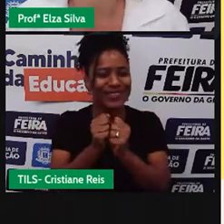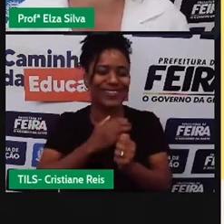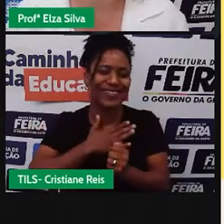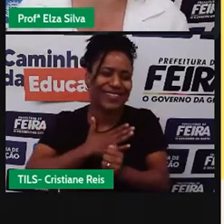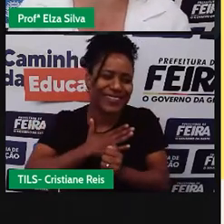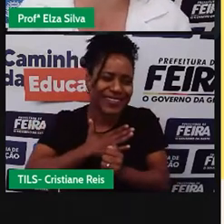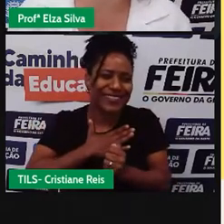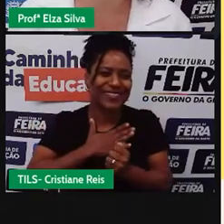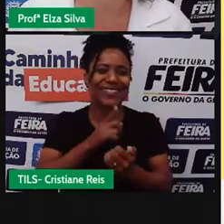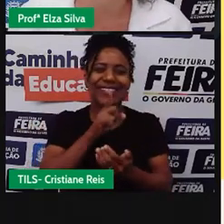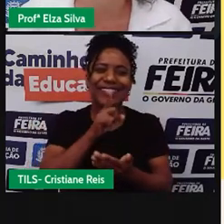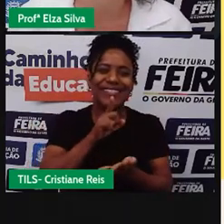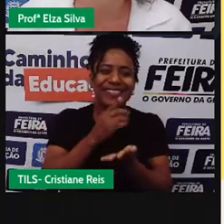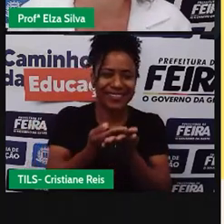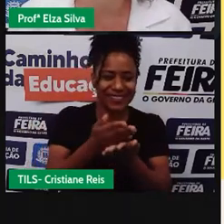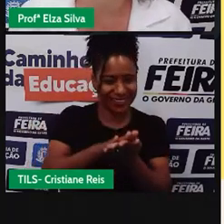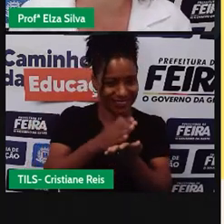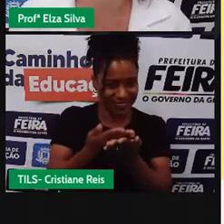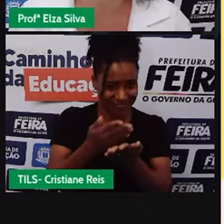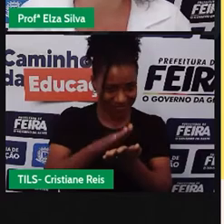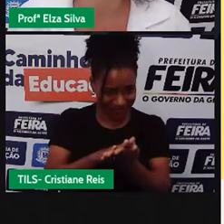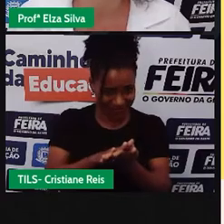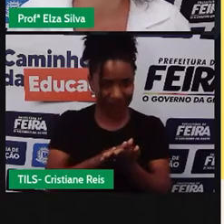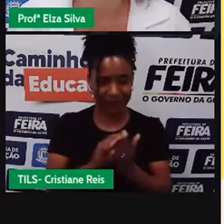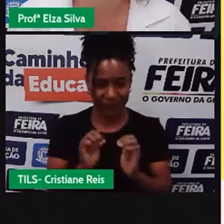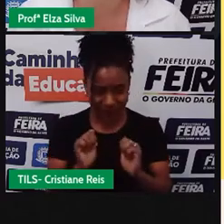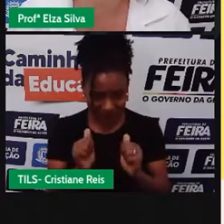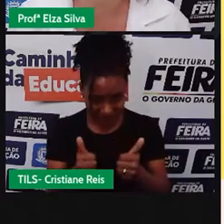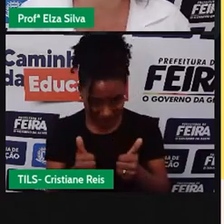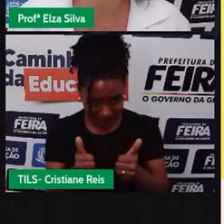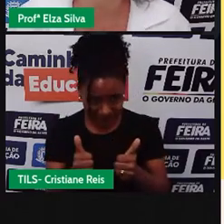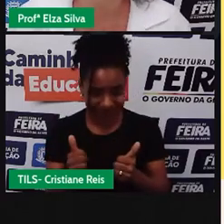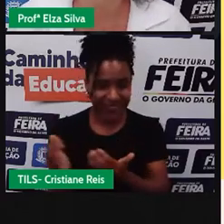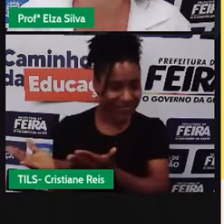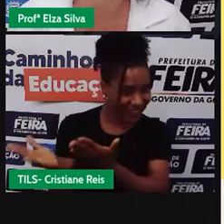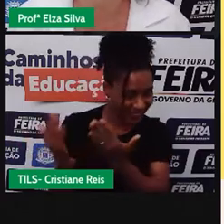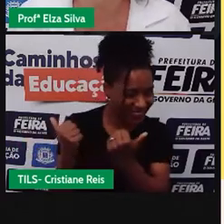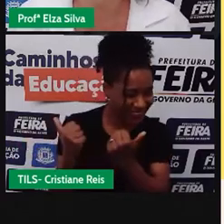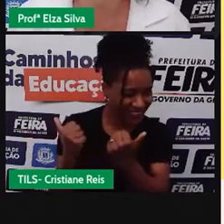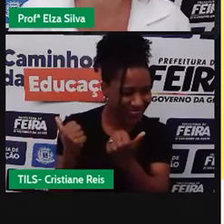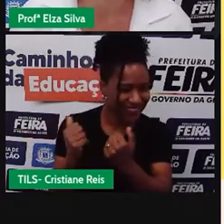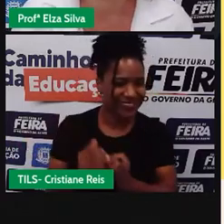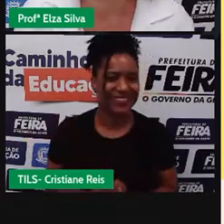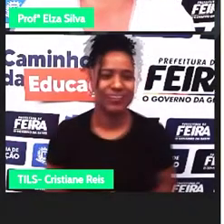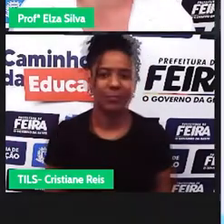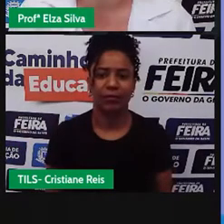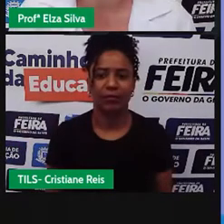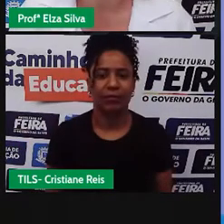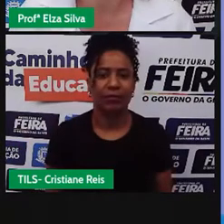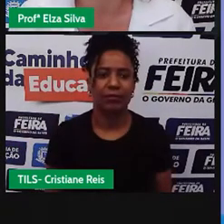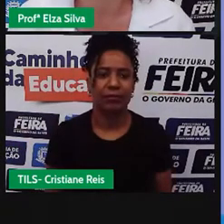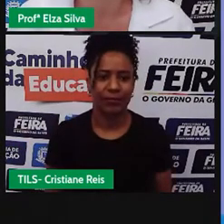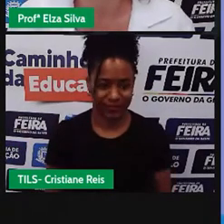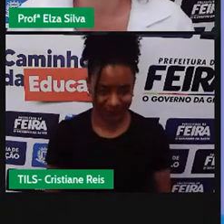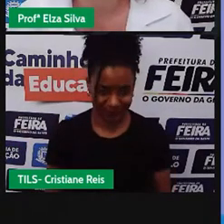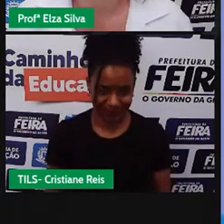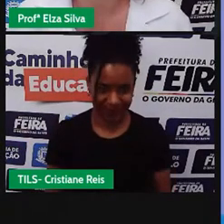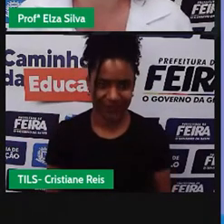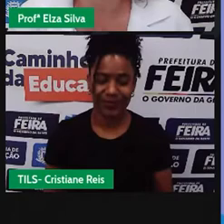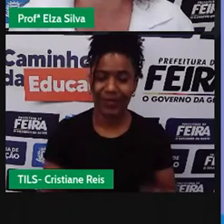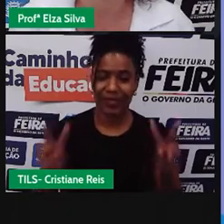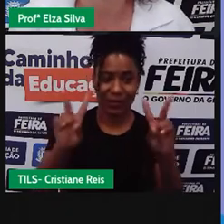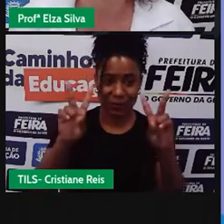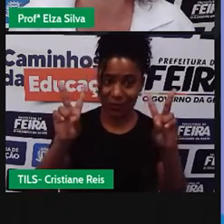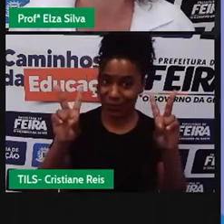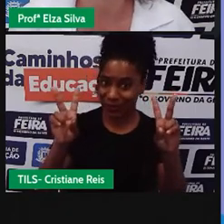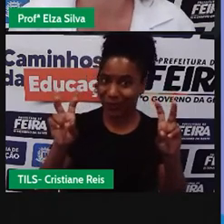intérprete, Cristiane Reis. Ok? Let's go! Vamos lá? O tema de nossa